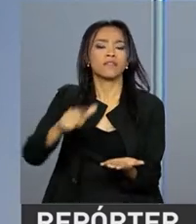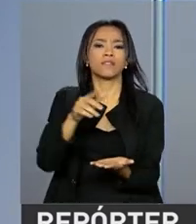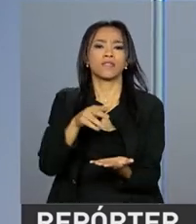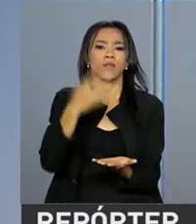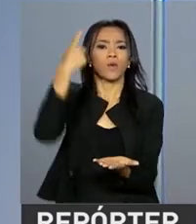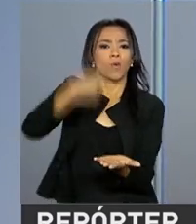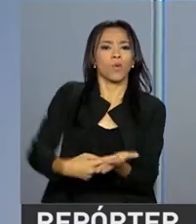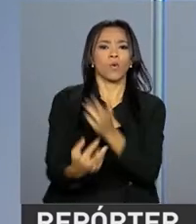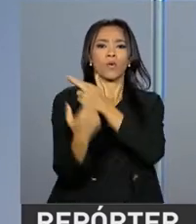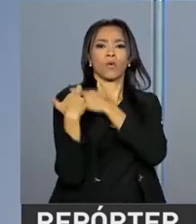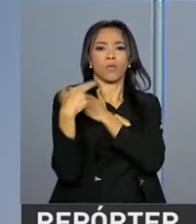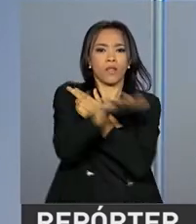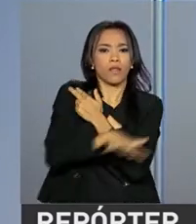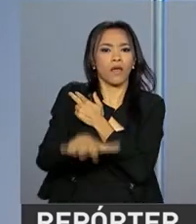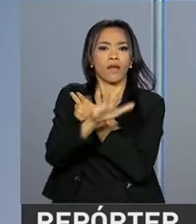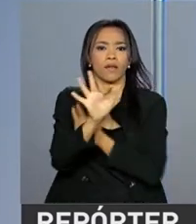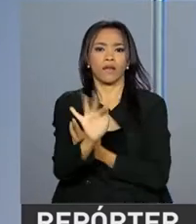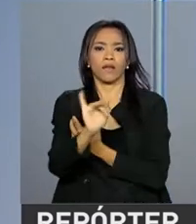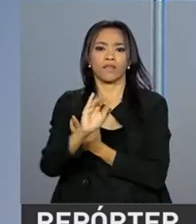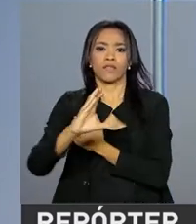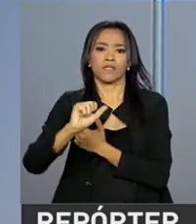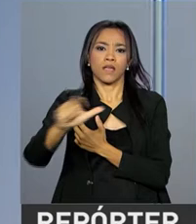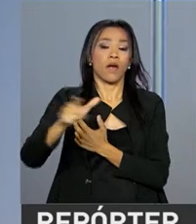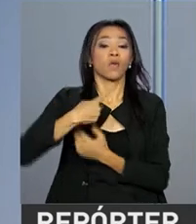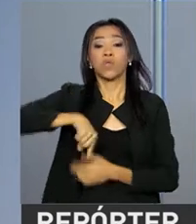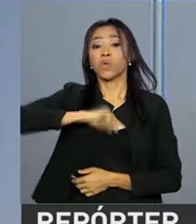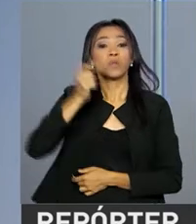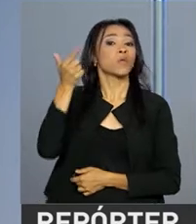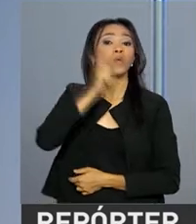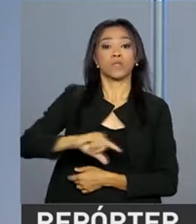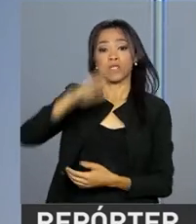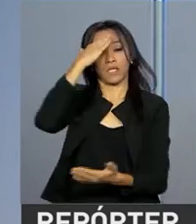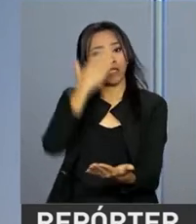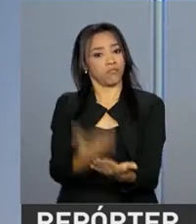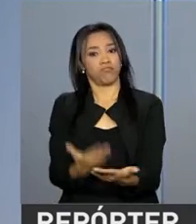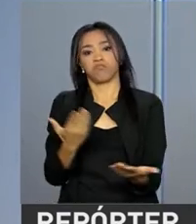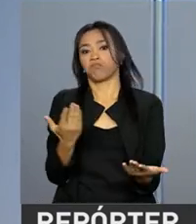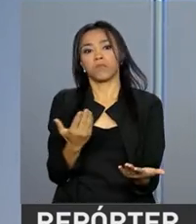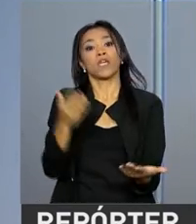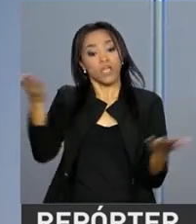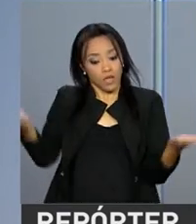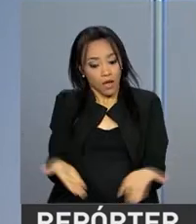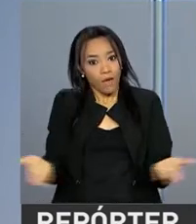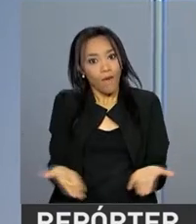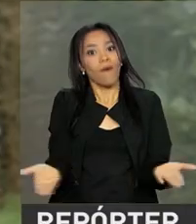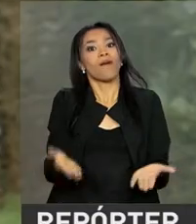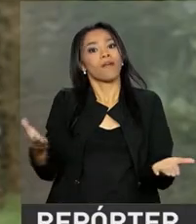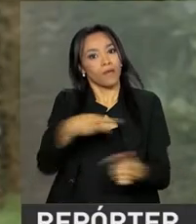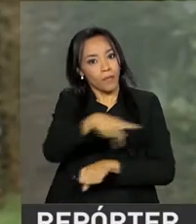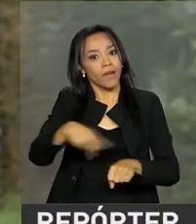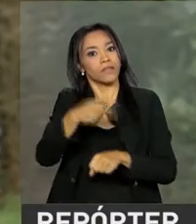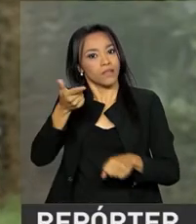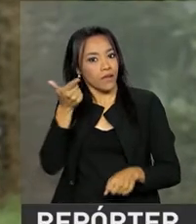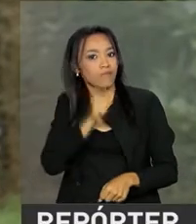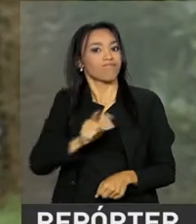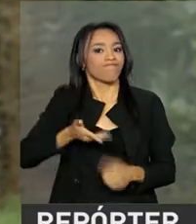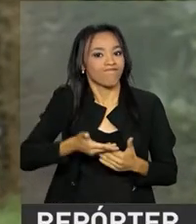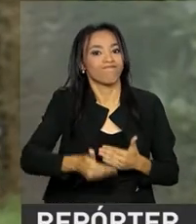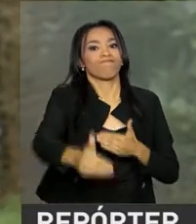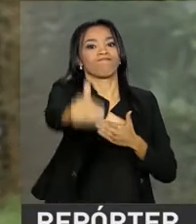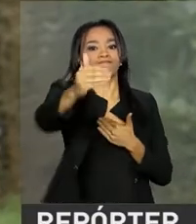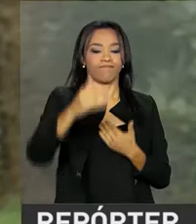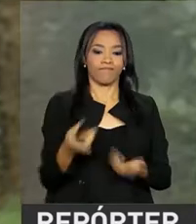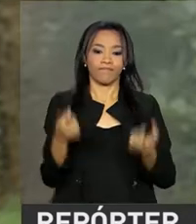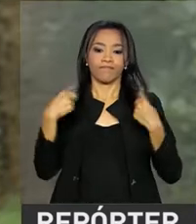nós não teríamos a credibilidade que eu penso que o país está reconquistando o presidente também destacou